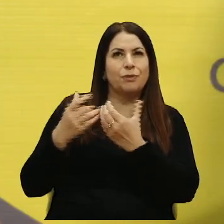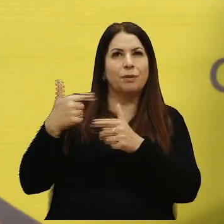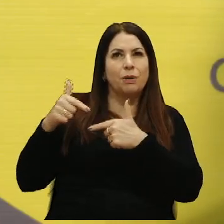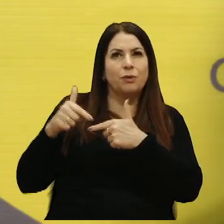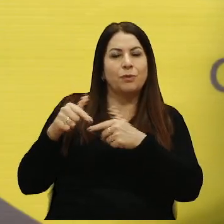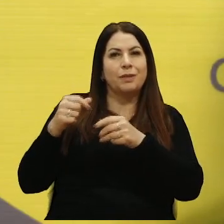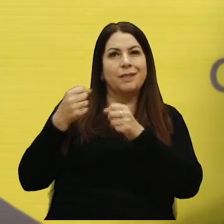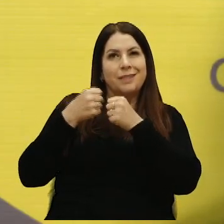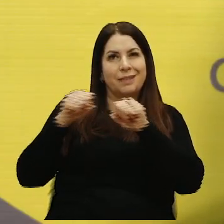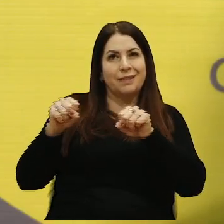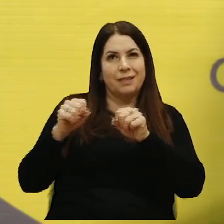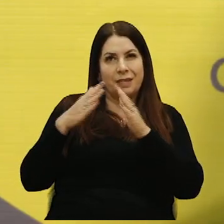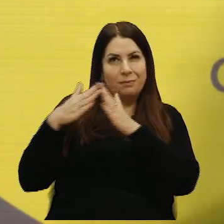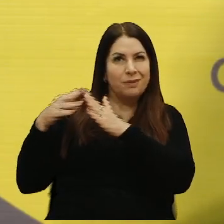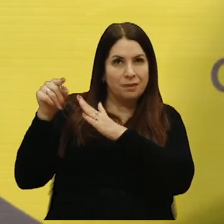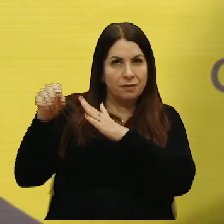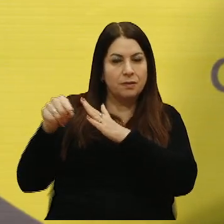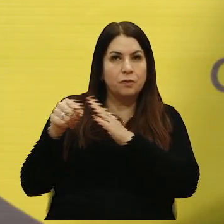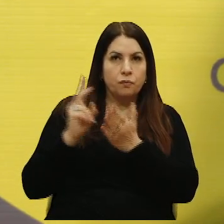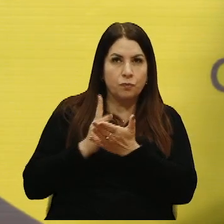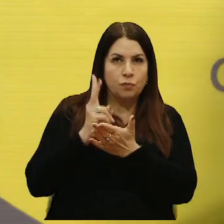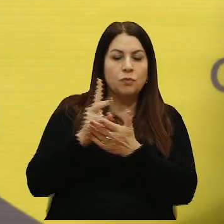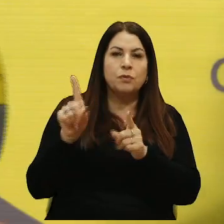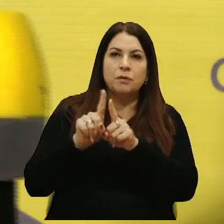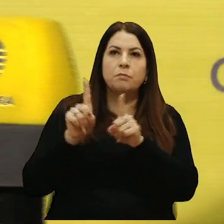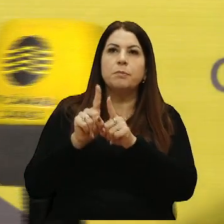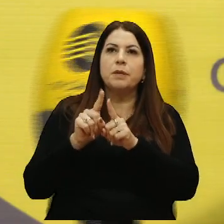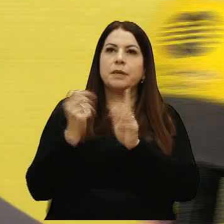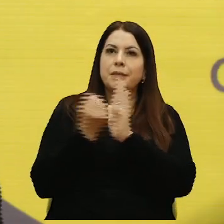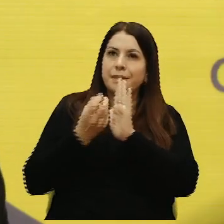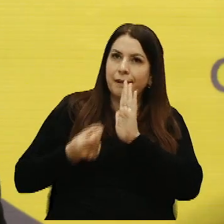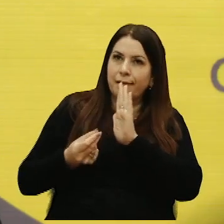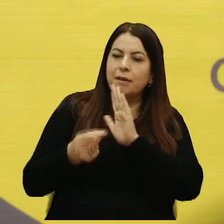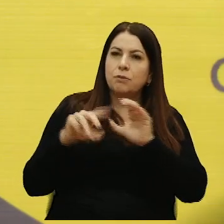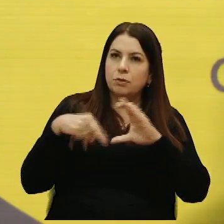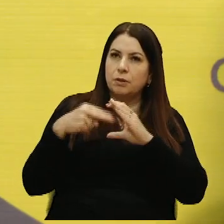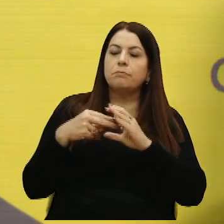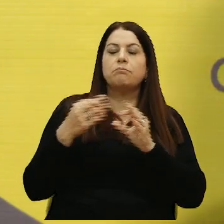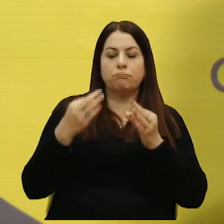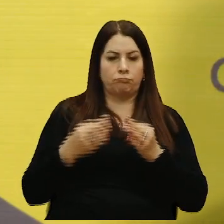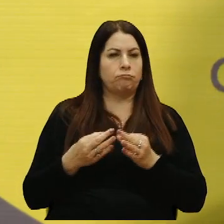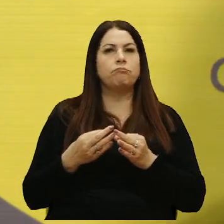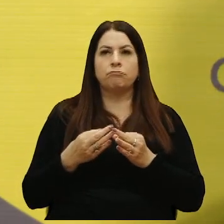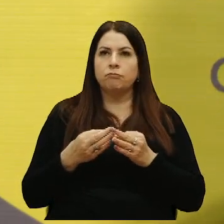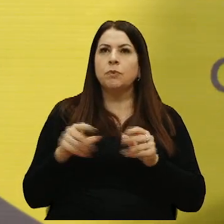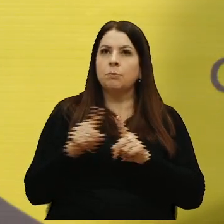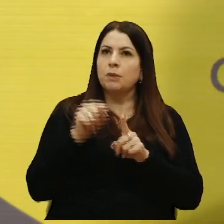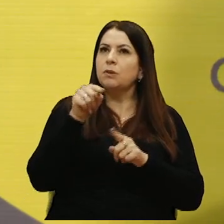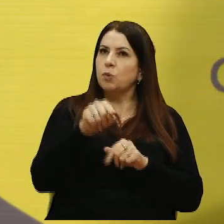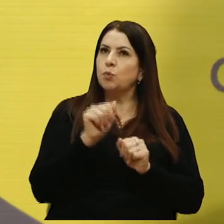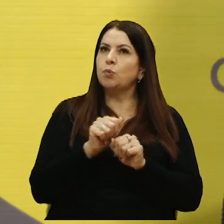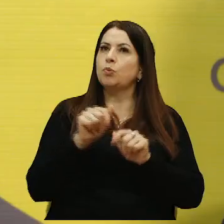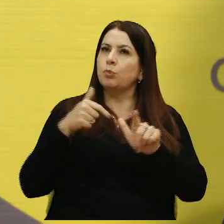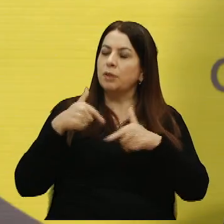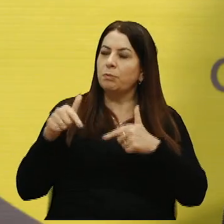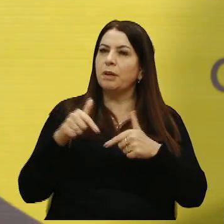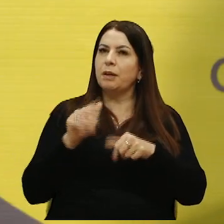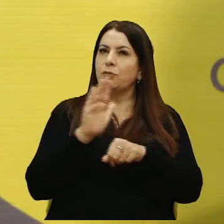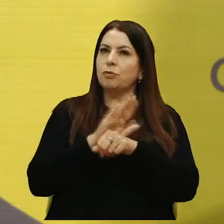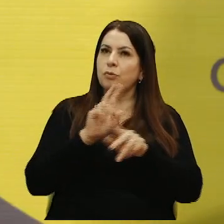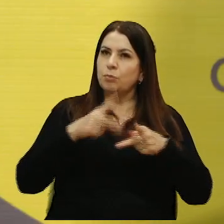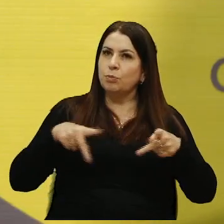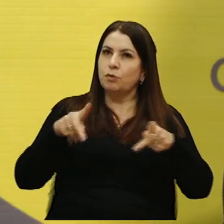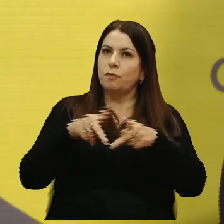na Secretaria de Habitação, vai continuar também esse legado aqui na Câmara, né? Com certeza, a gente está aqui para trabalhar em prol do